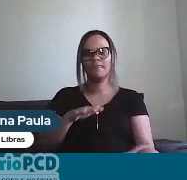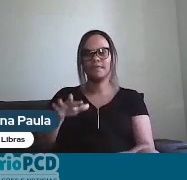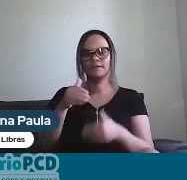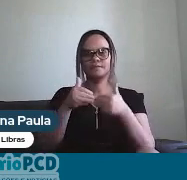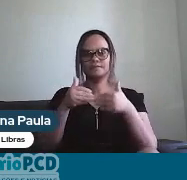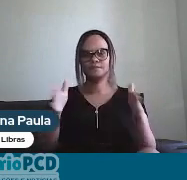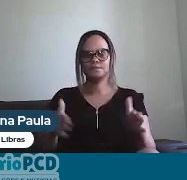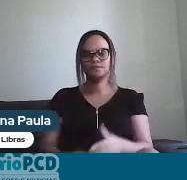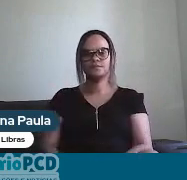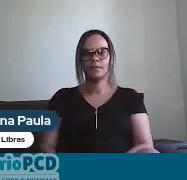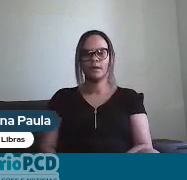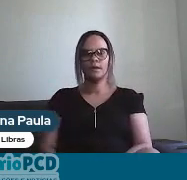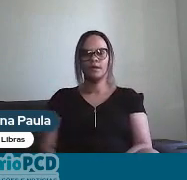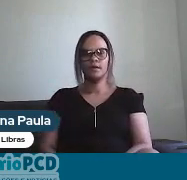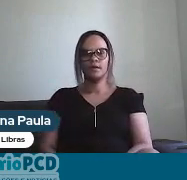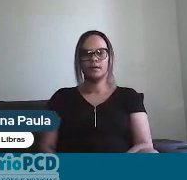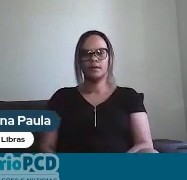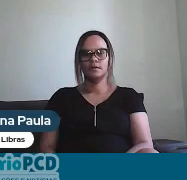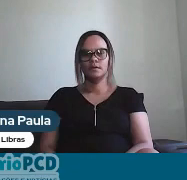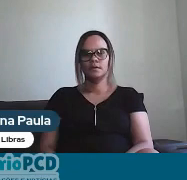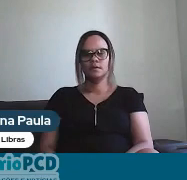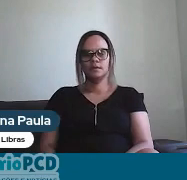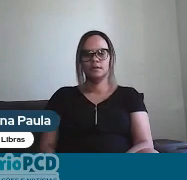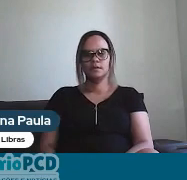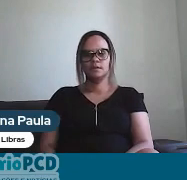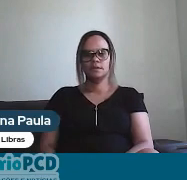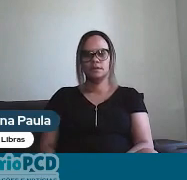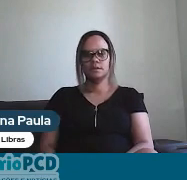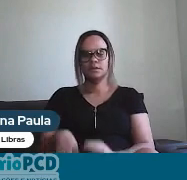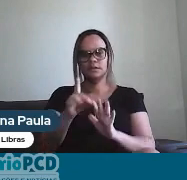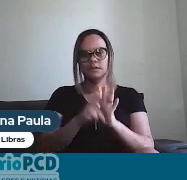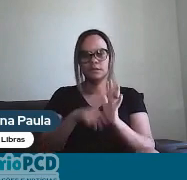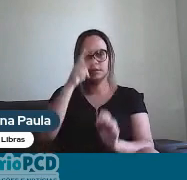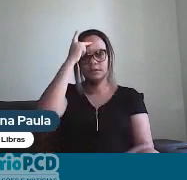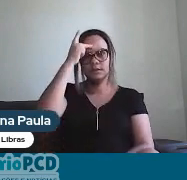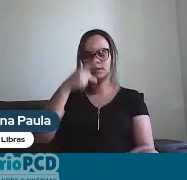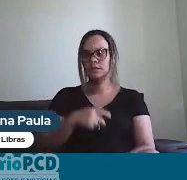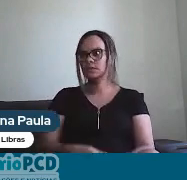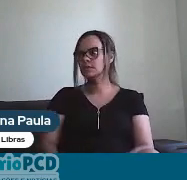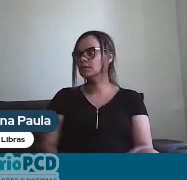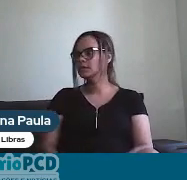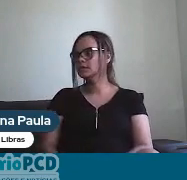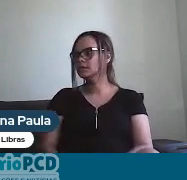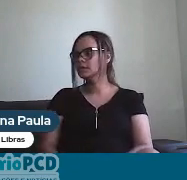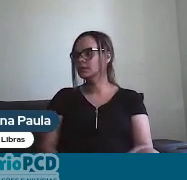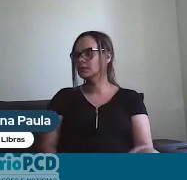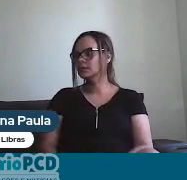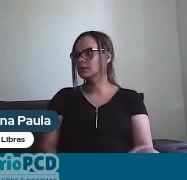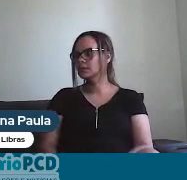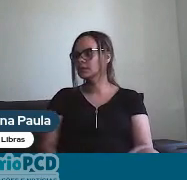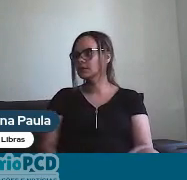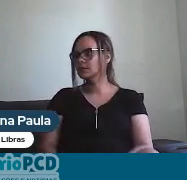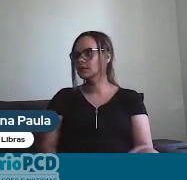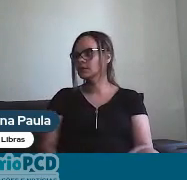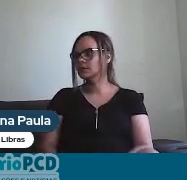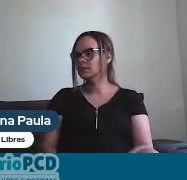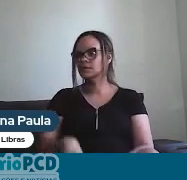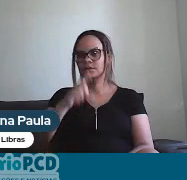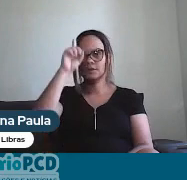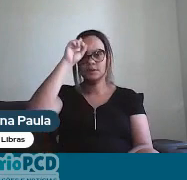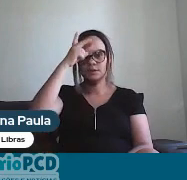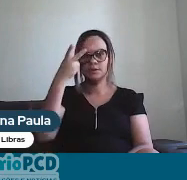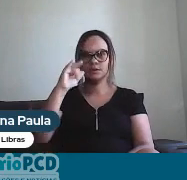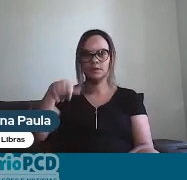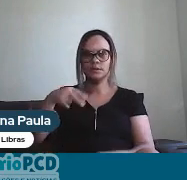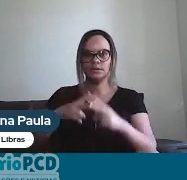abertura, que está até lá no canal do YouTube do Ministério dos Direitos Humanos e Cidadania, se quem quiser assistir tem jeito ainda. E no dia 2 de junho, a